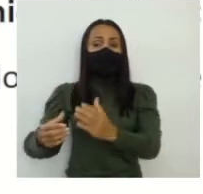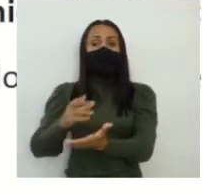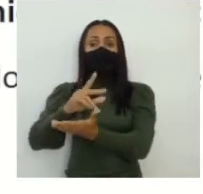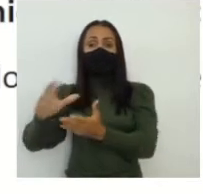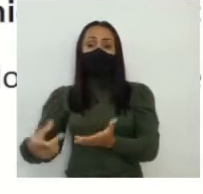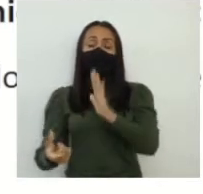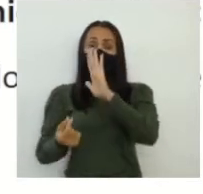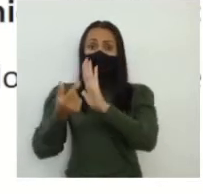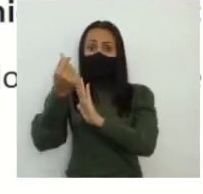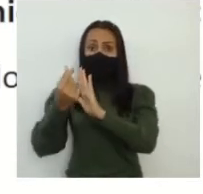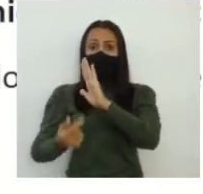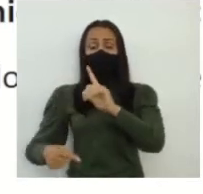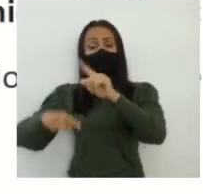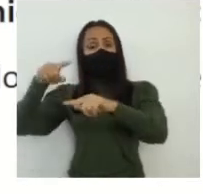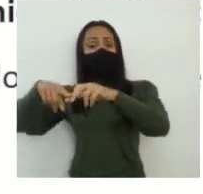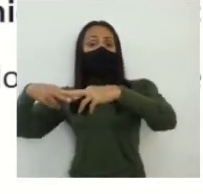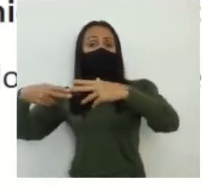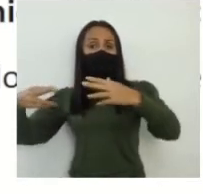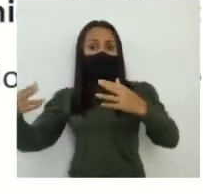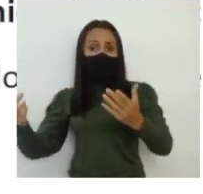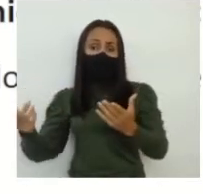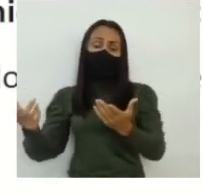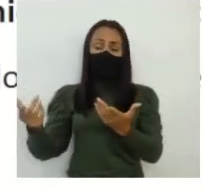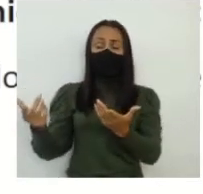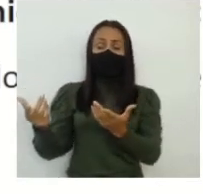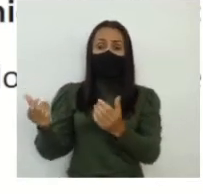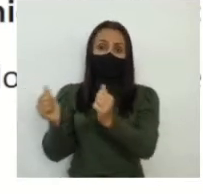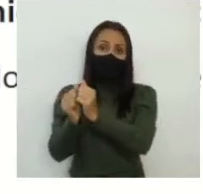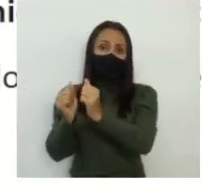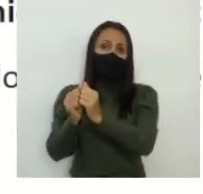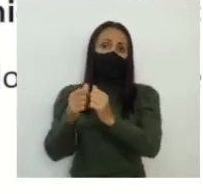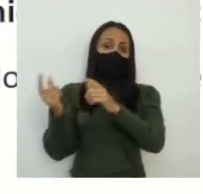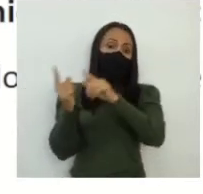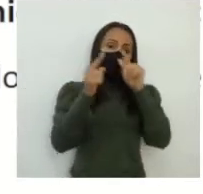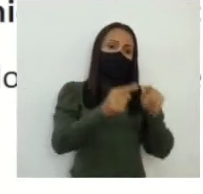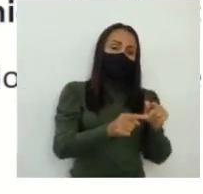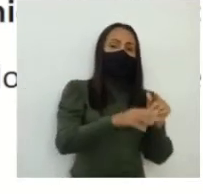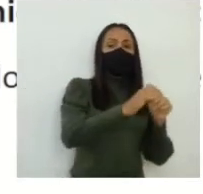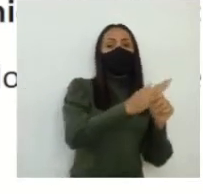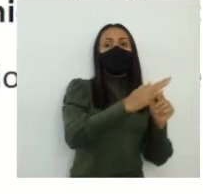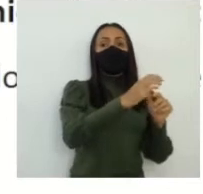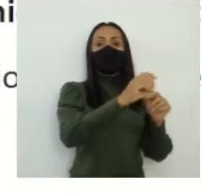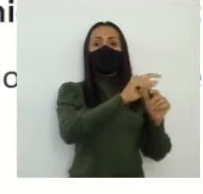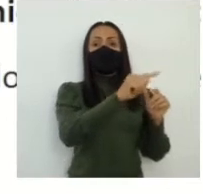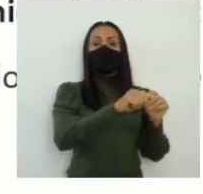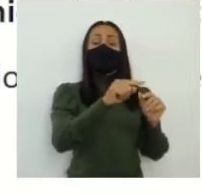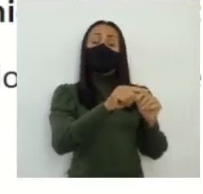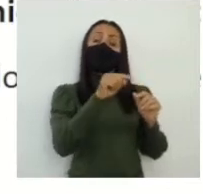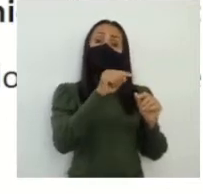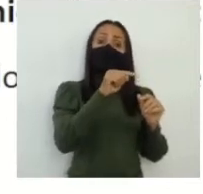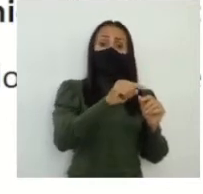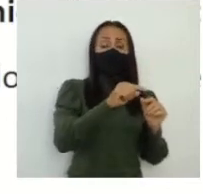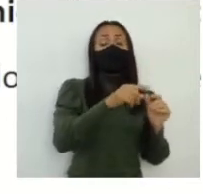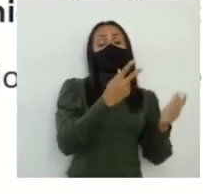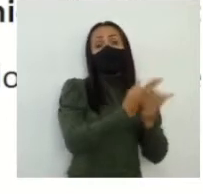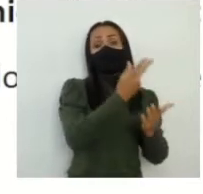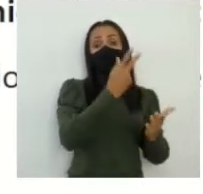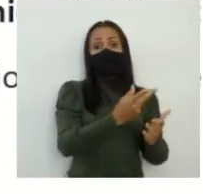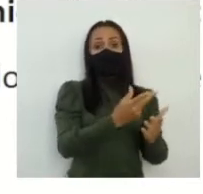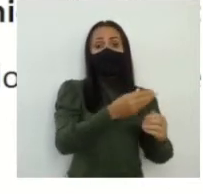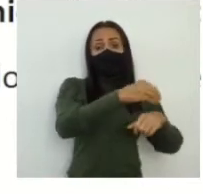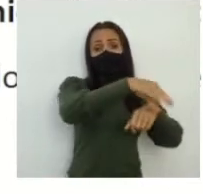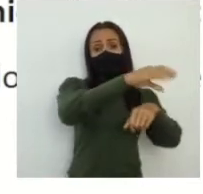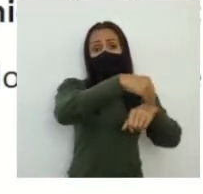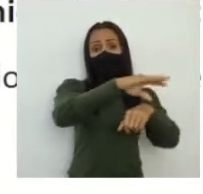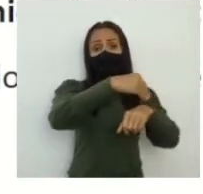financeiros quanto materiais ao mesmo tempo. Já na comunicação eficaz, ela vai ocorrer quando a mensagem da